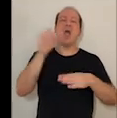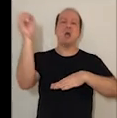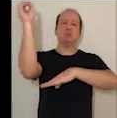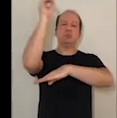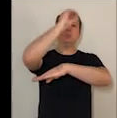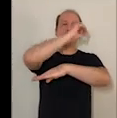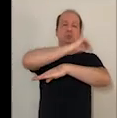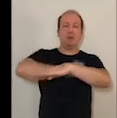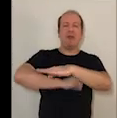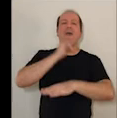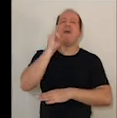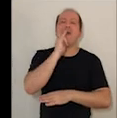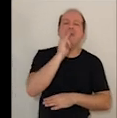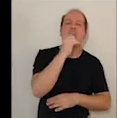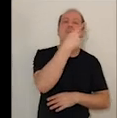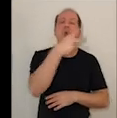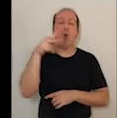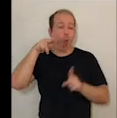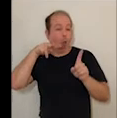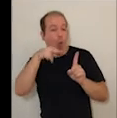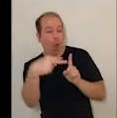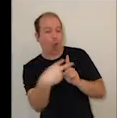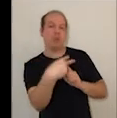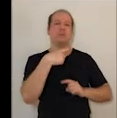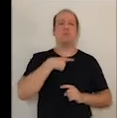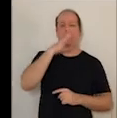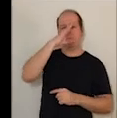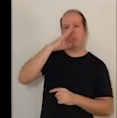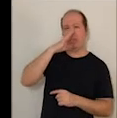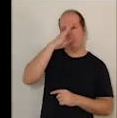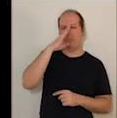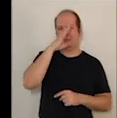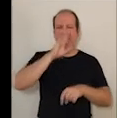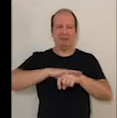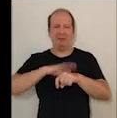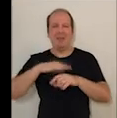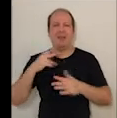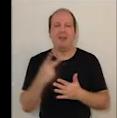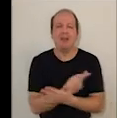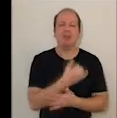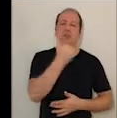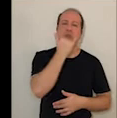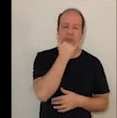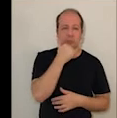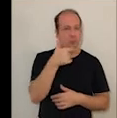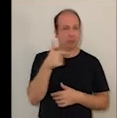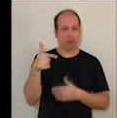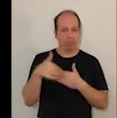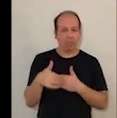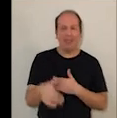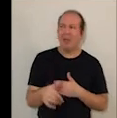de exemplo e advertência aos caluniadores irresponsáveis e inconsequentes. O